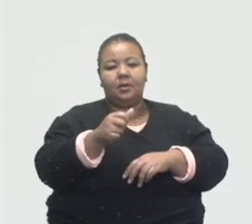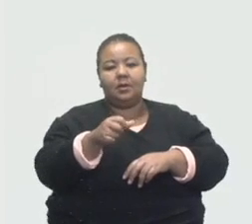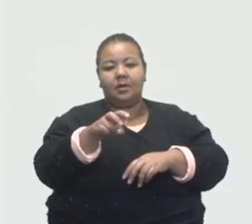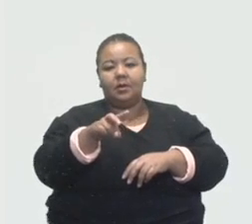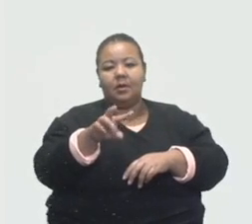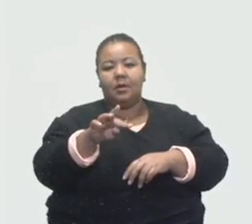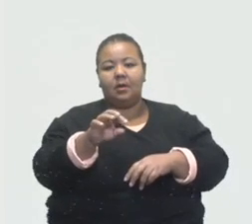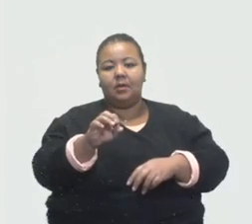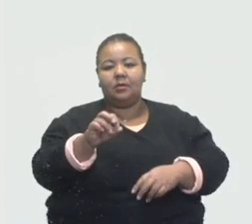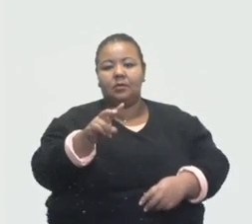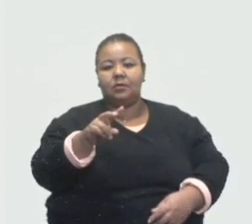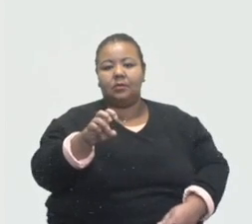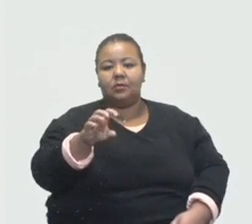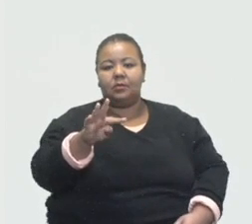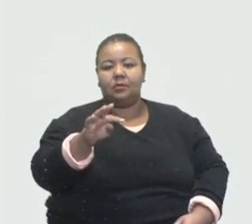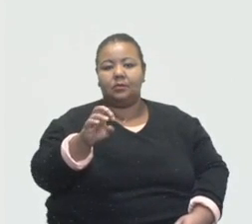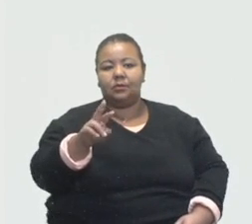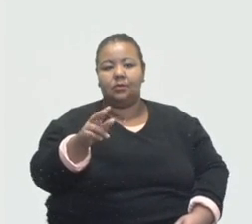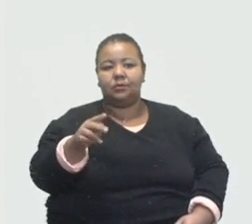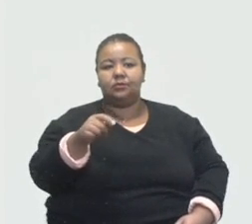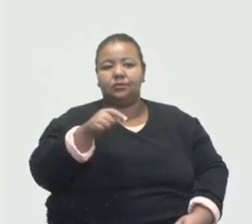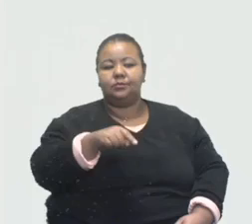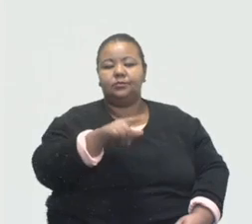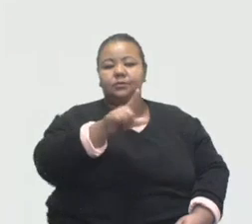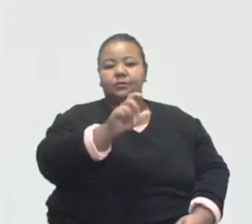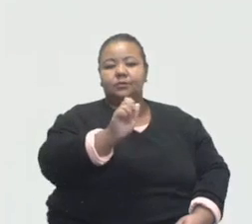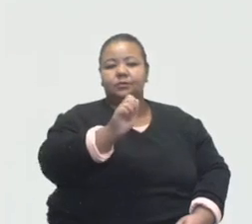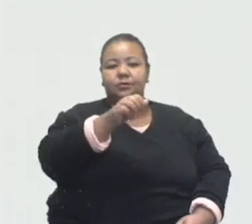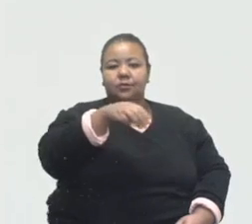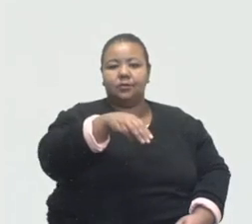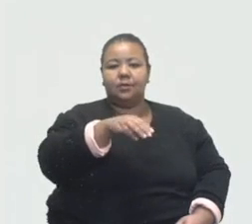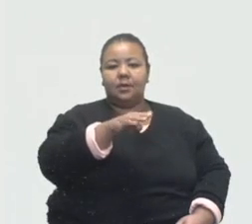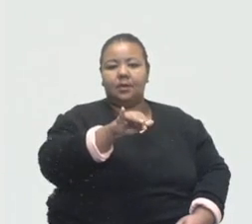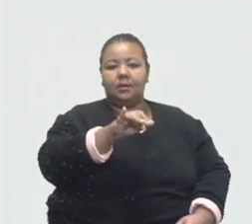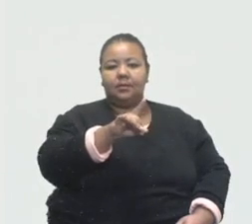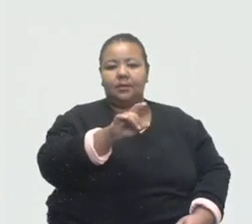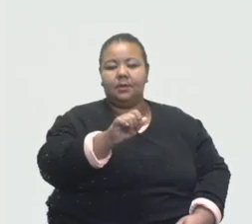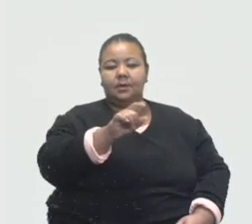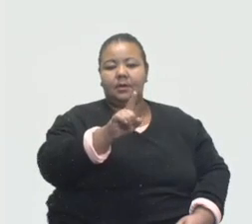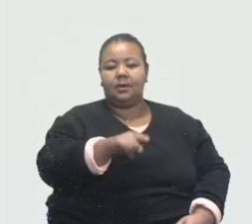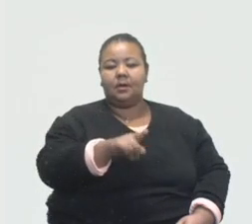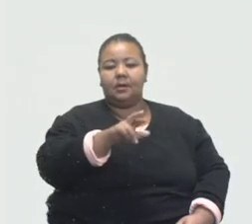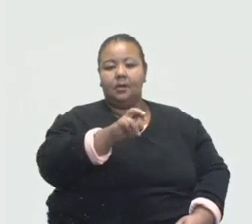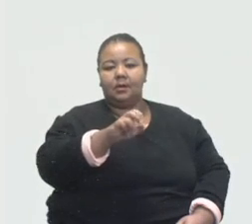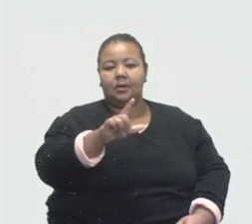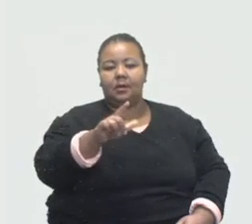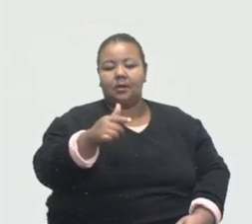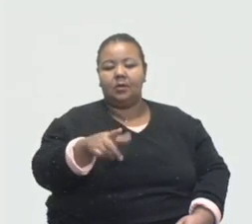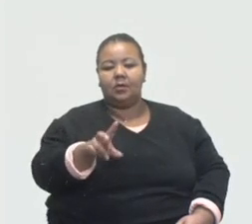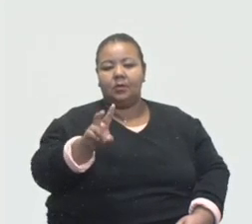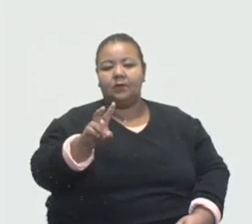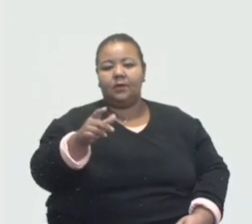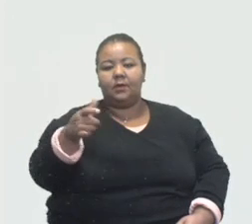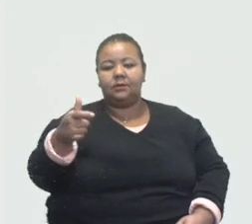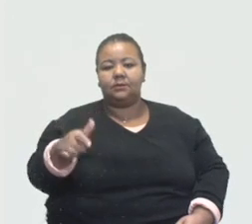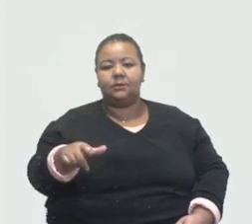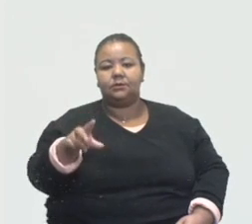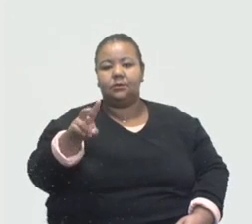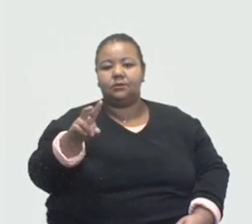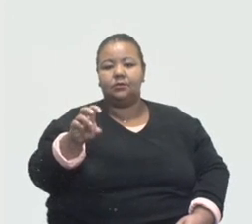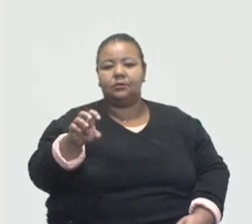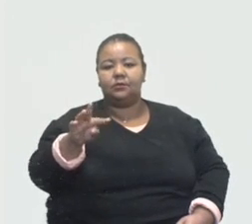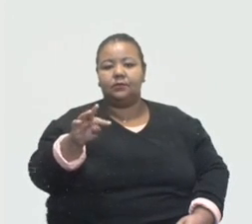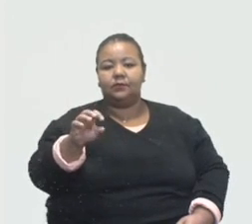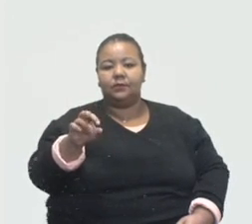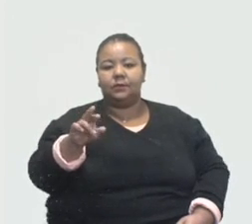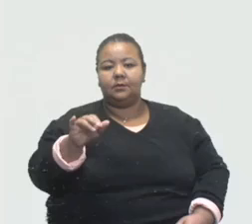transformação. Sendo que o lambda, ele pertence aos reais, e o vetor V pertence ao meu espaço vetorial, sendo que